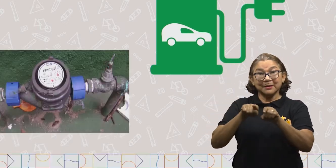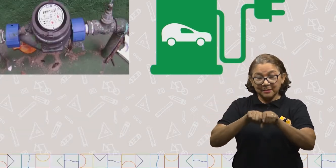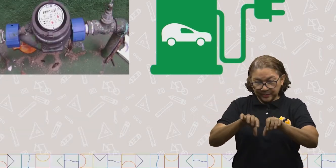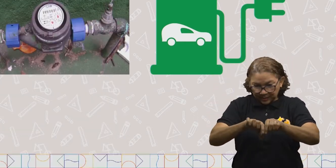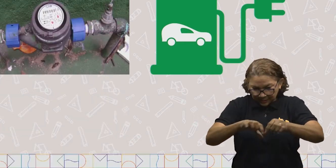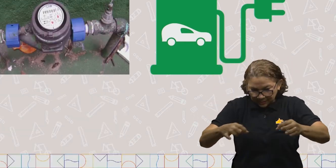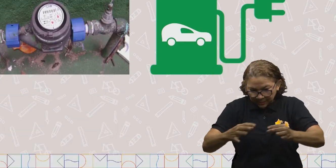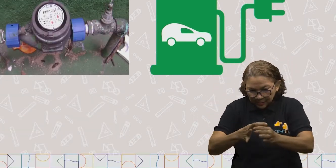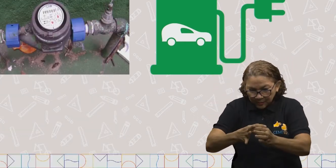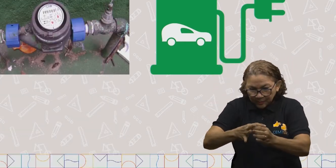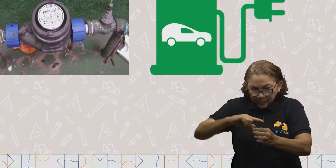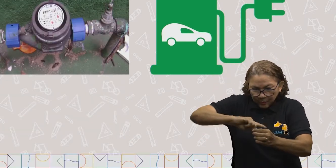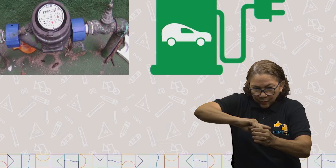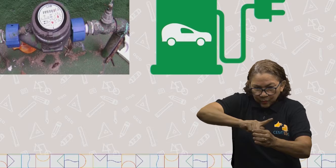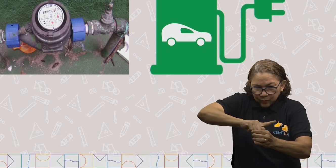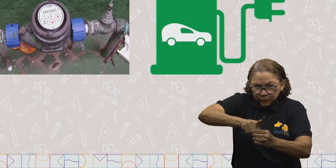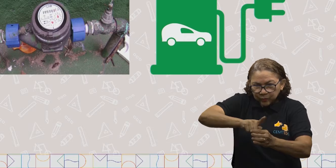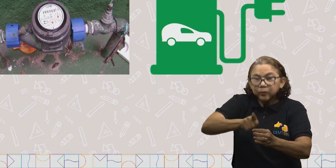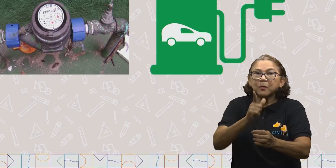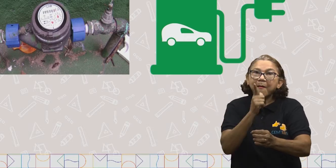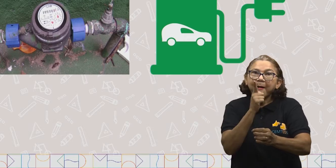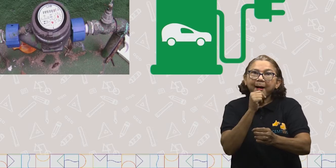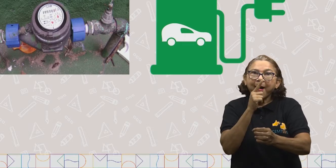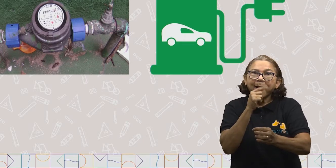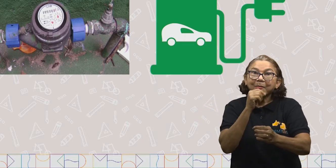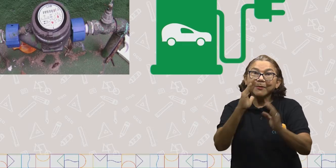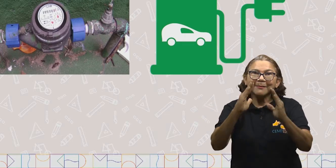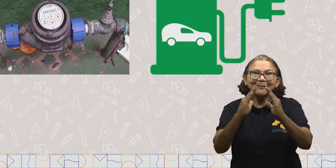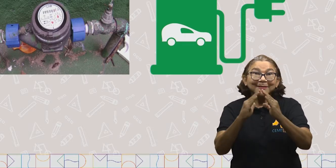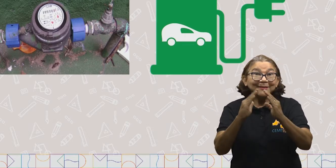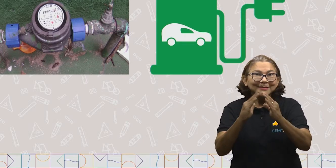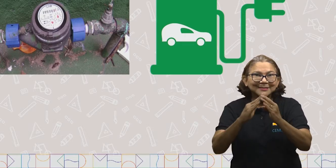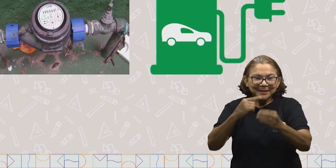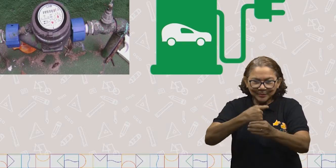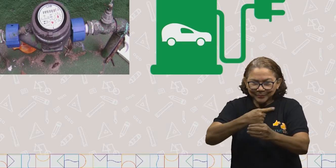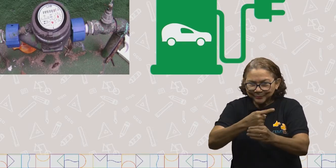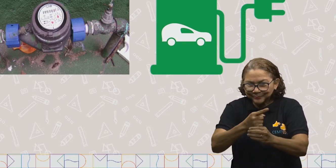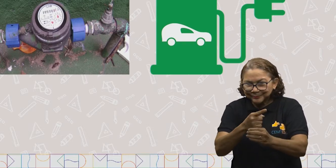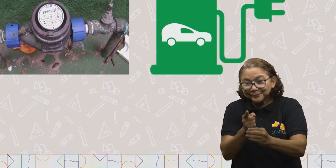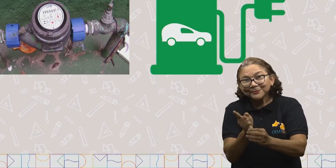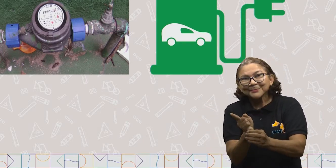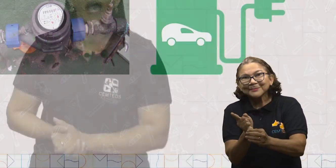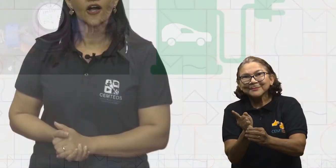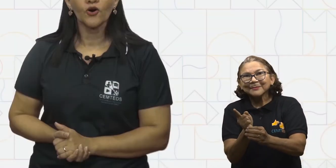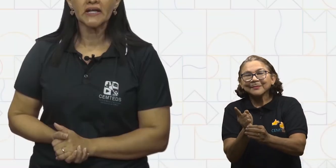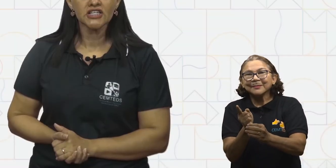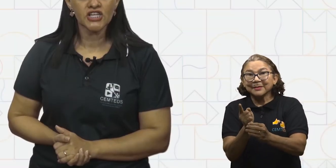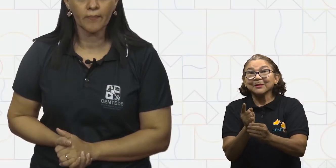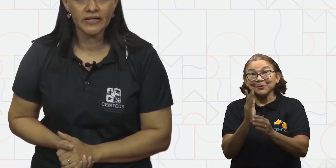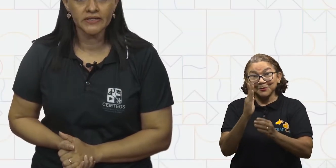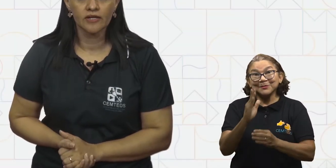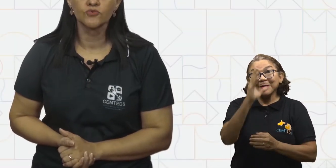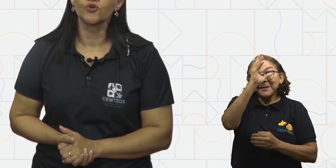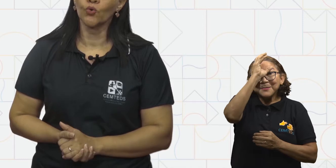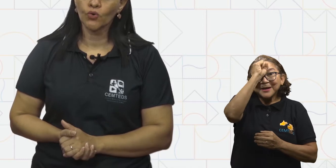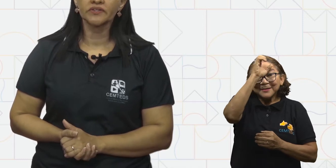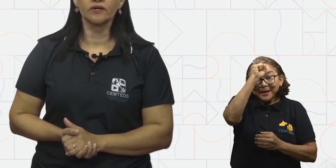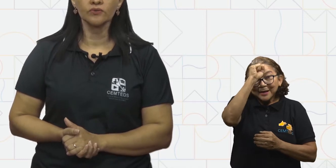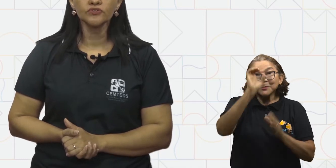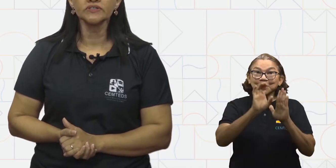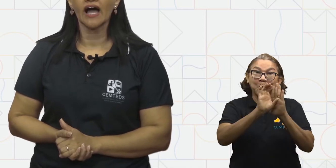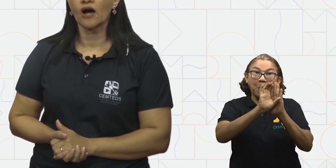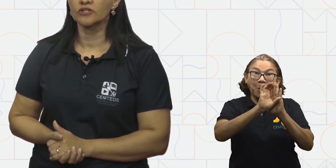o hidrômetro, que mede o consumo de água que utilizamos durante o mês. Agora que já aprendemos